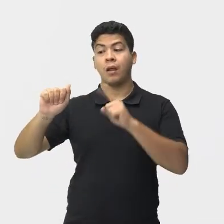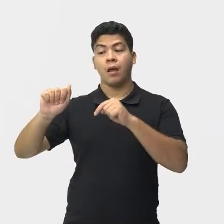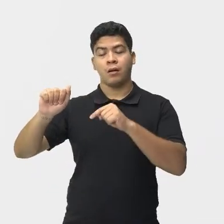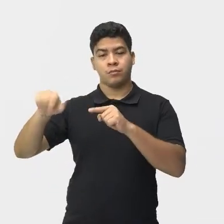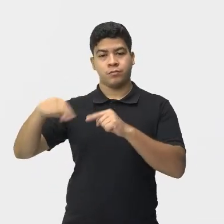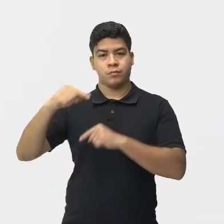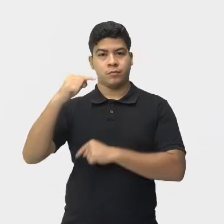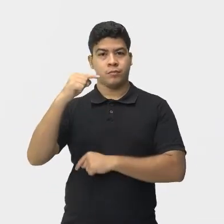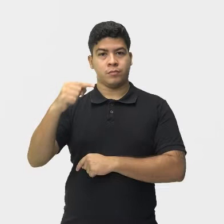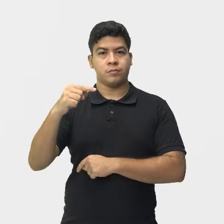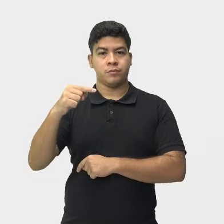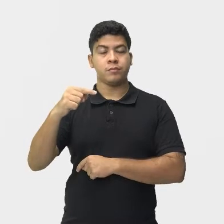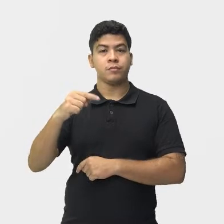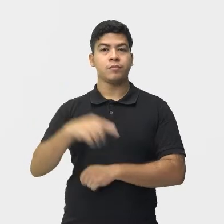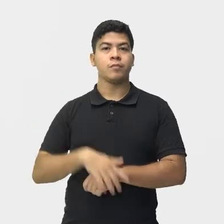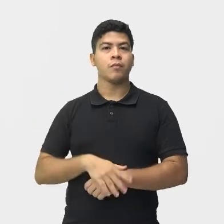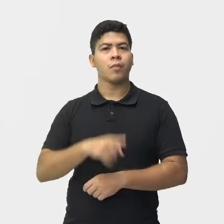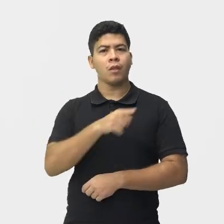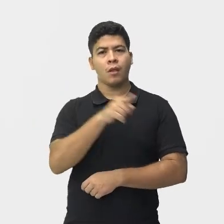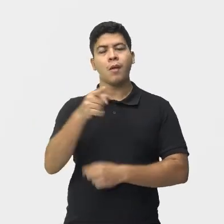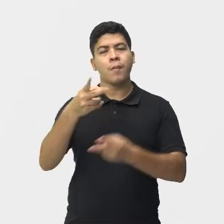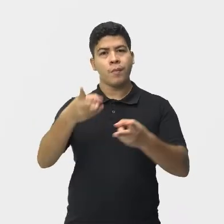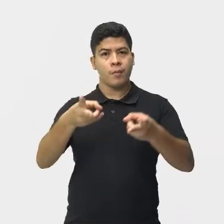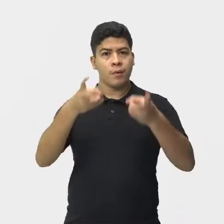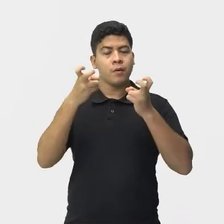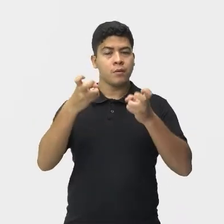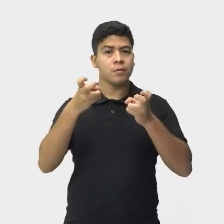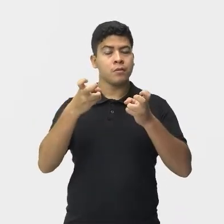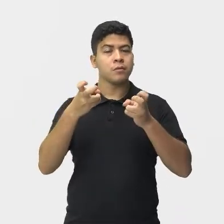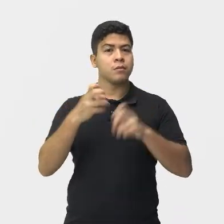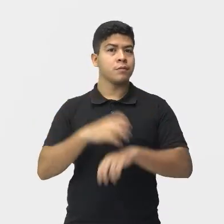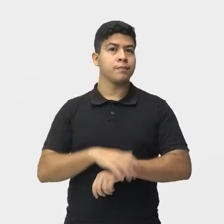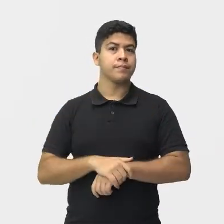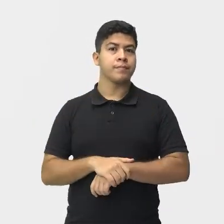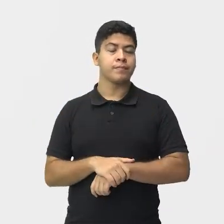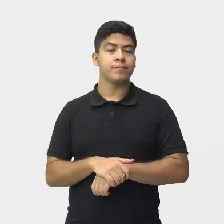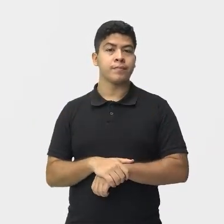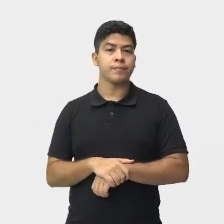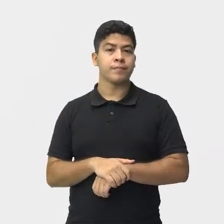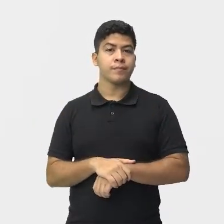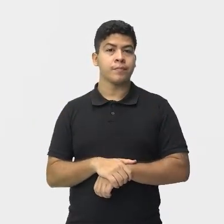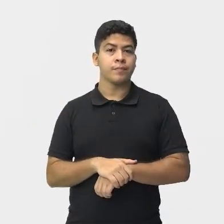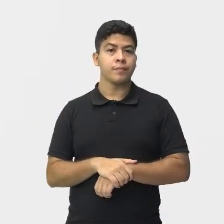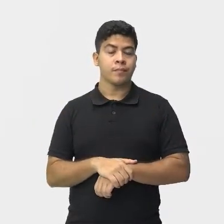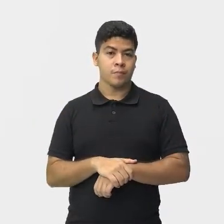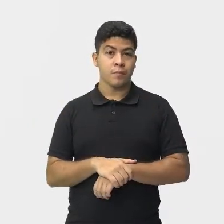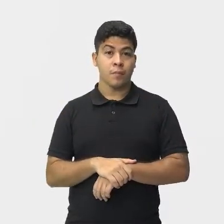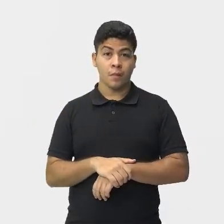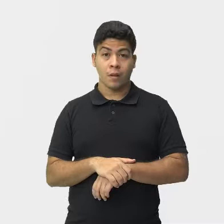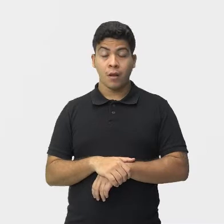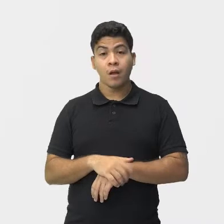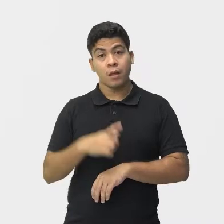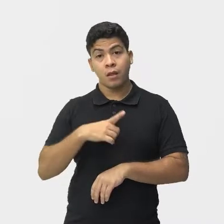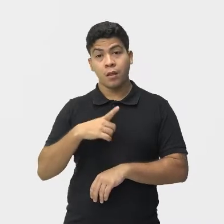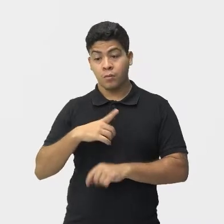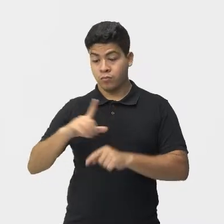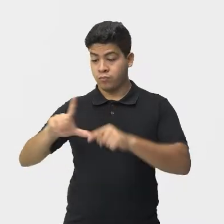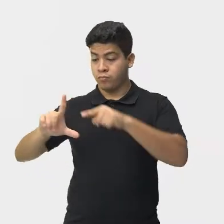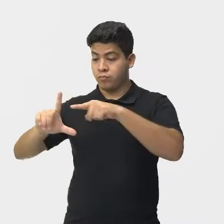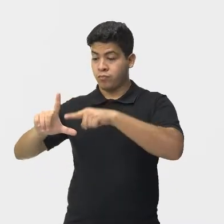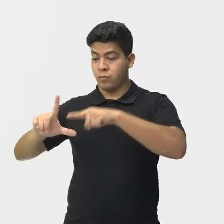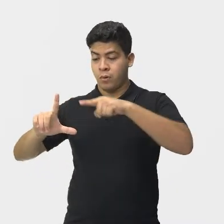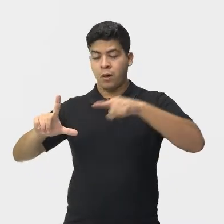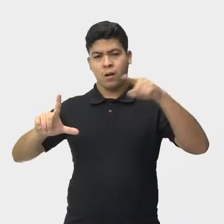negativo. Então você percebe, e é bom que perceba, que se eu tiver o gráfico da velocidade e a função